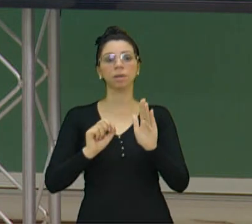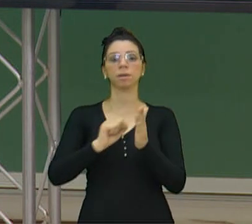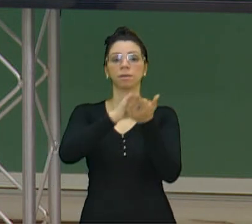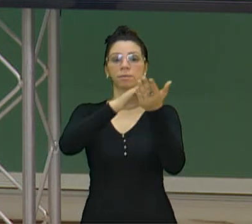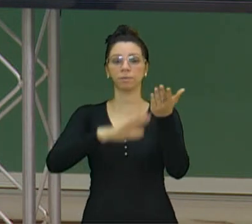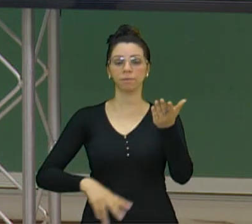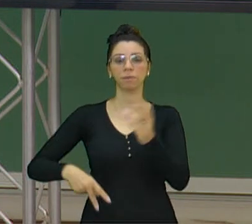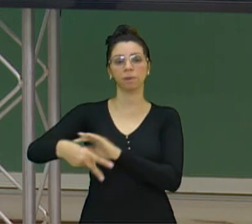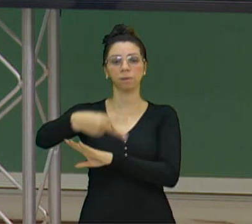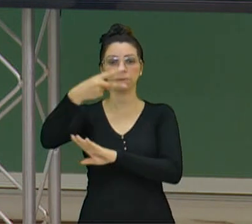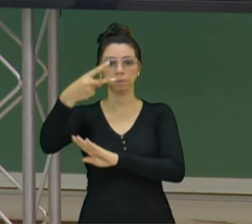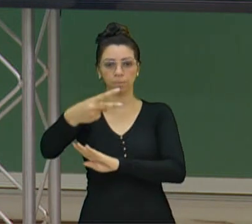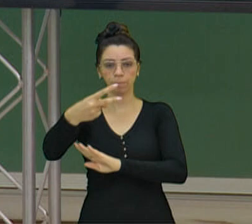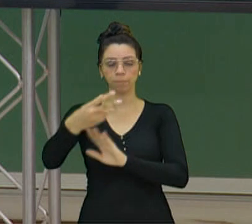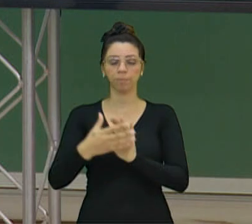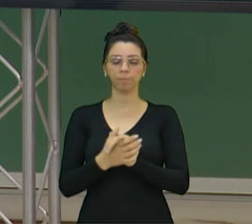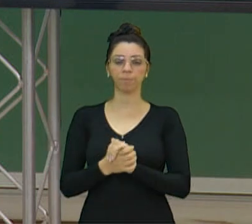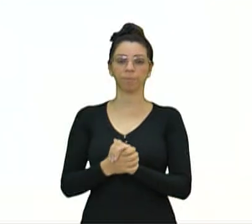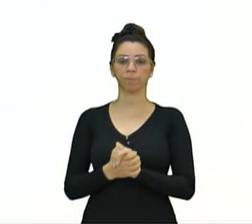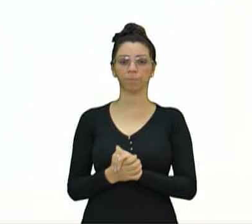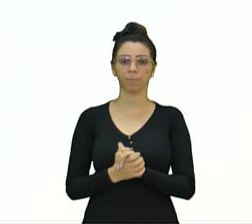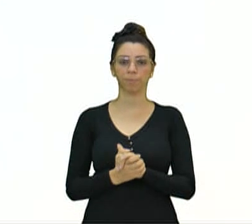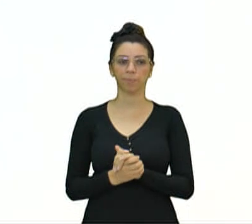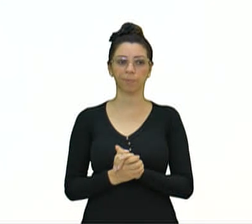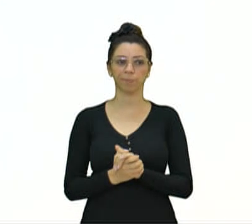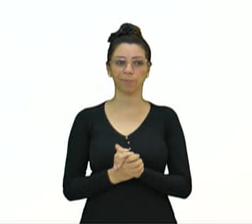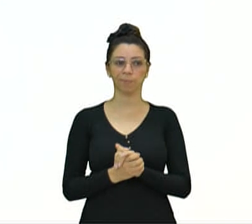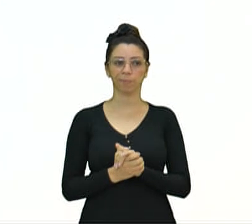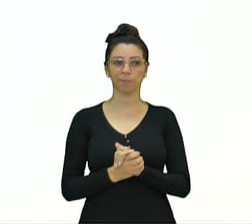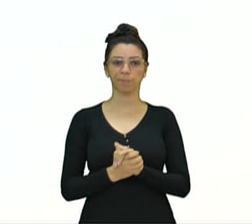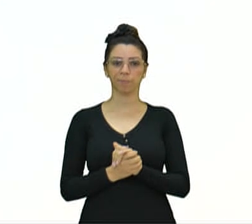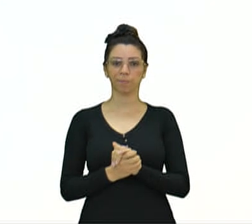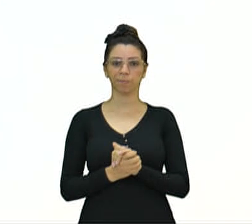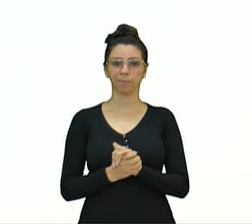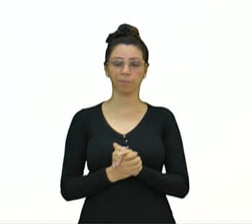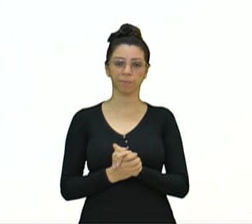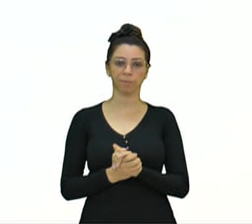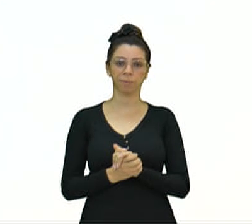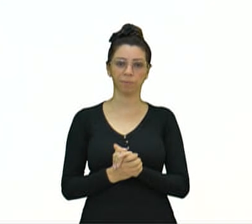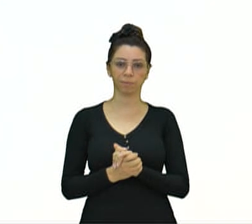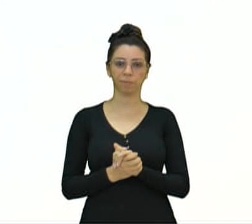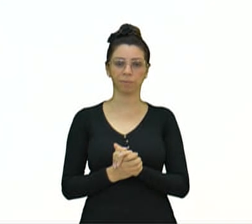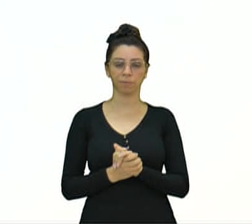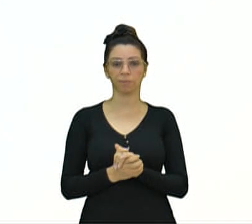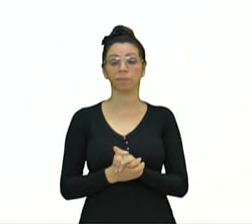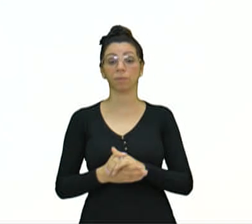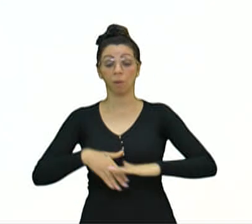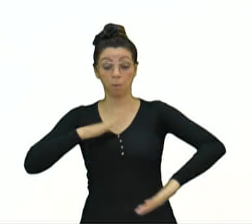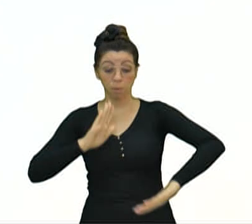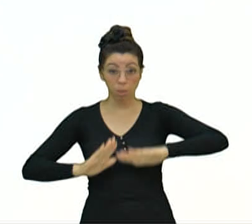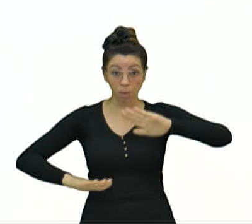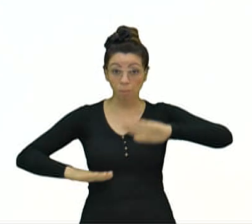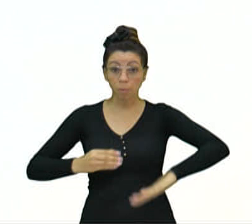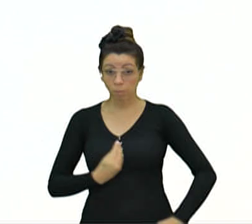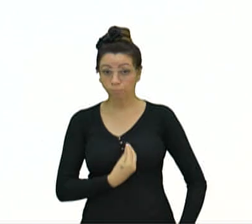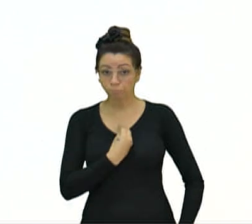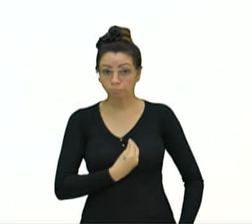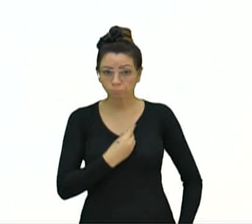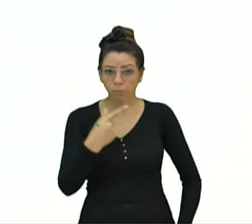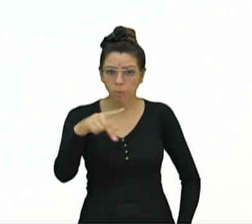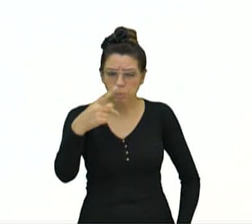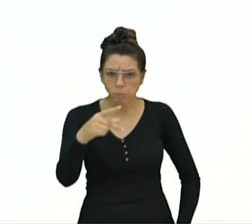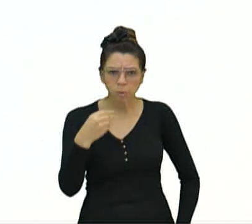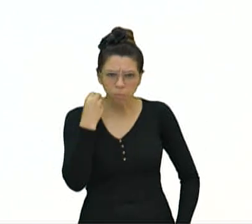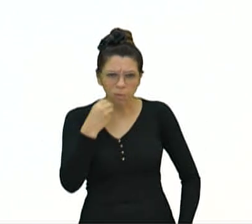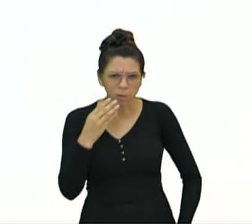de número 2. Acompanhem o slide. Em algum momento o tambor já fez parte da sua vida?